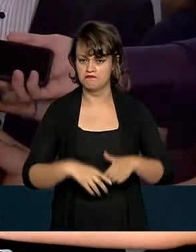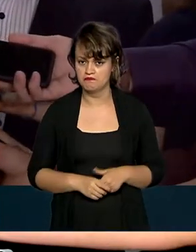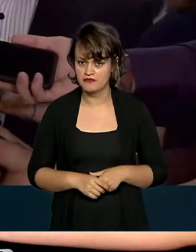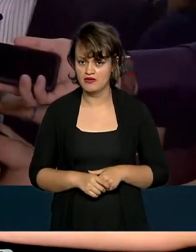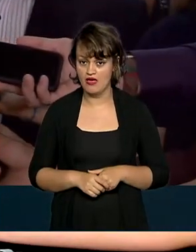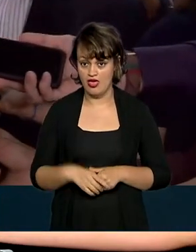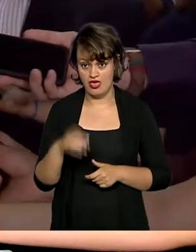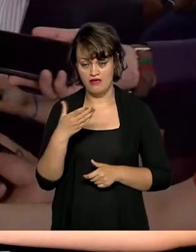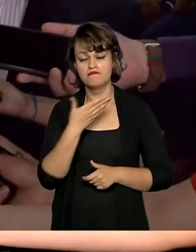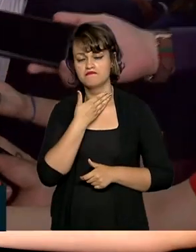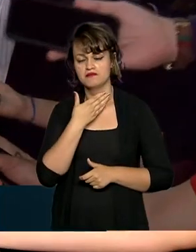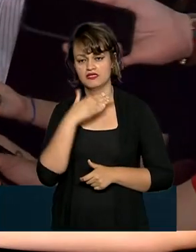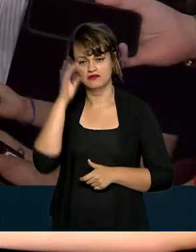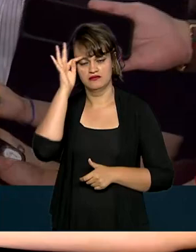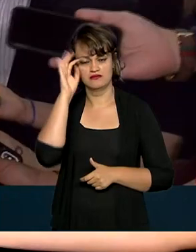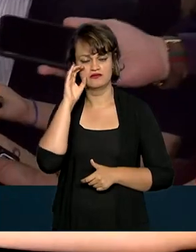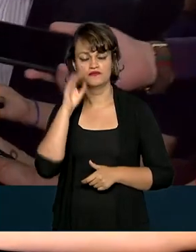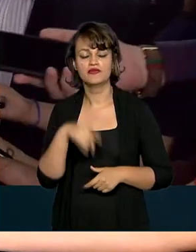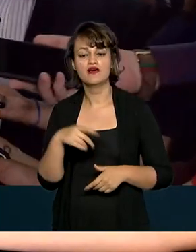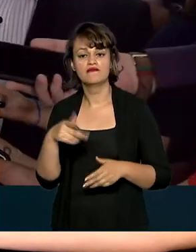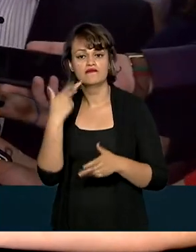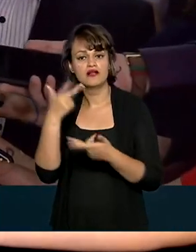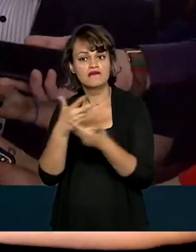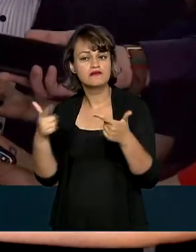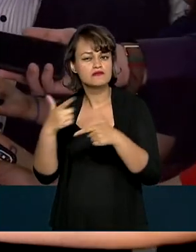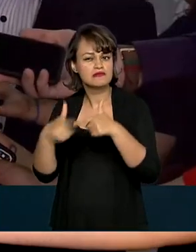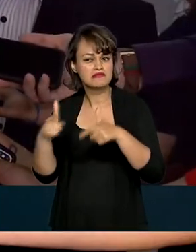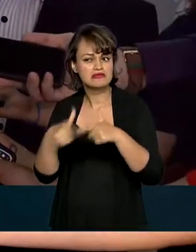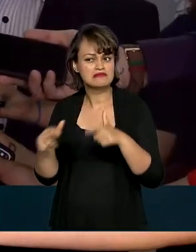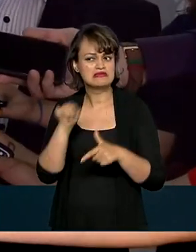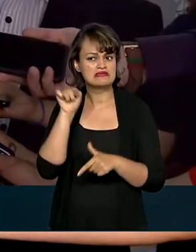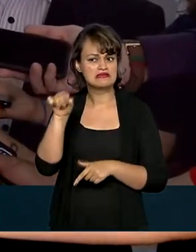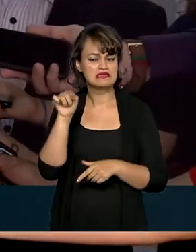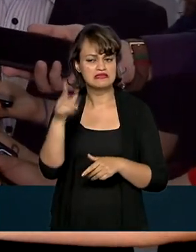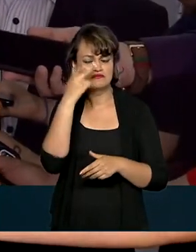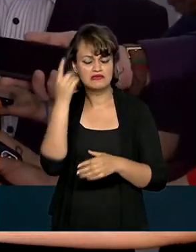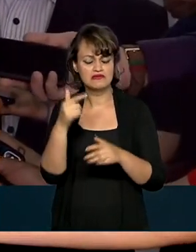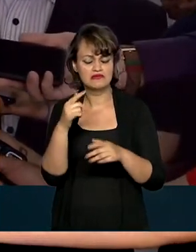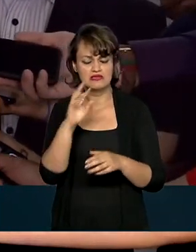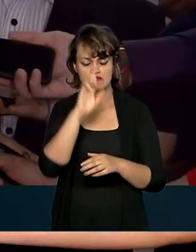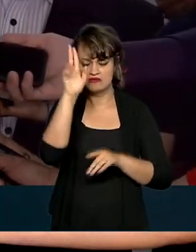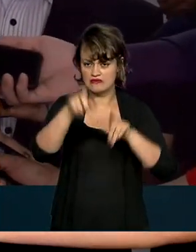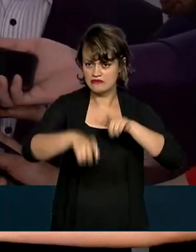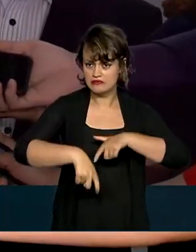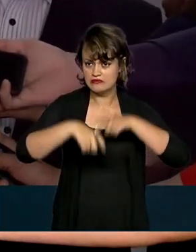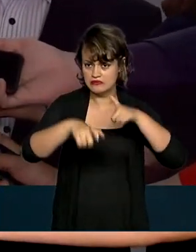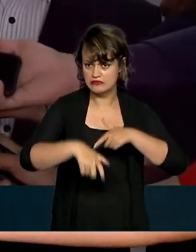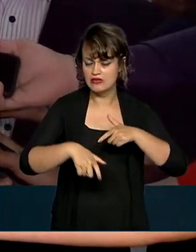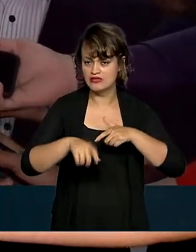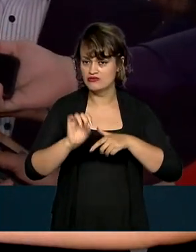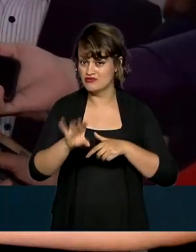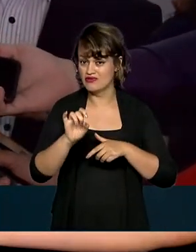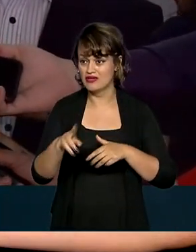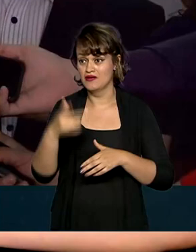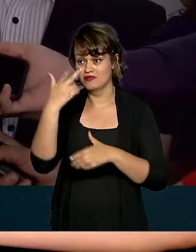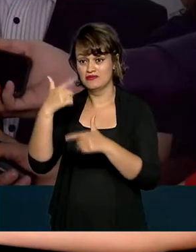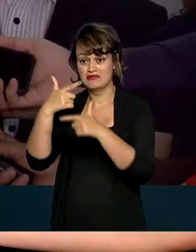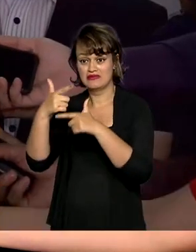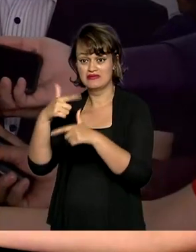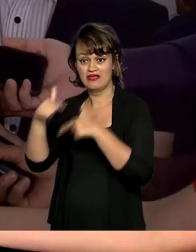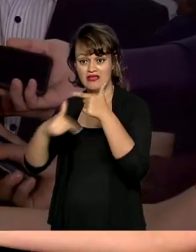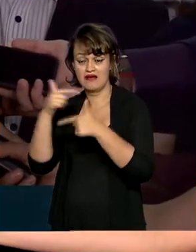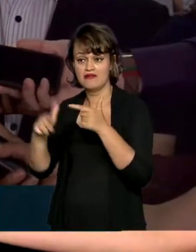levantamento com os problemas dos produtores, não só do Pantanal. Nós tivemos produtores de florestas